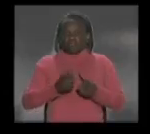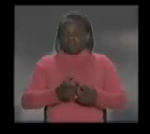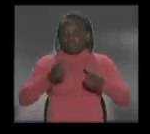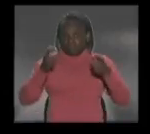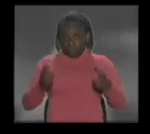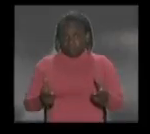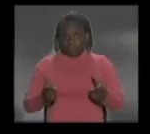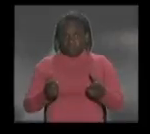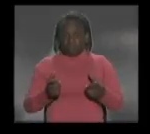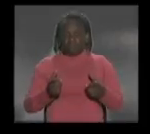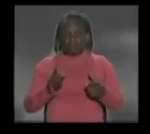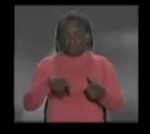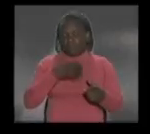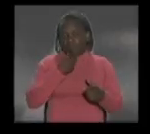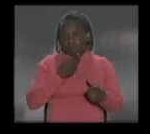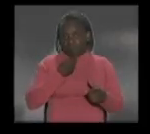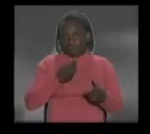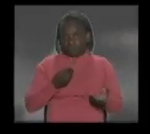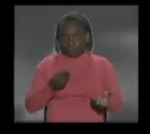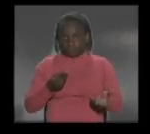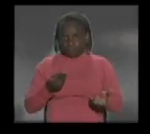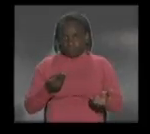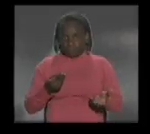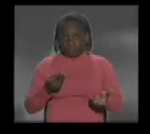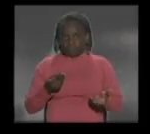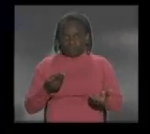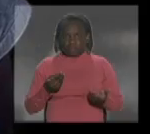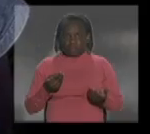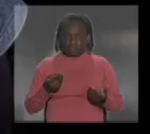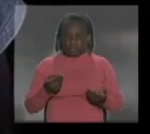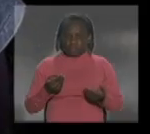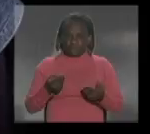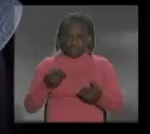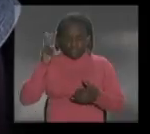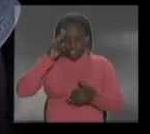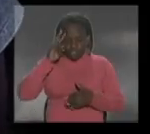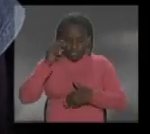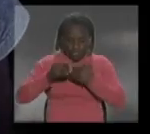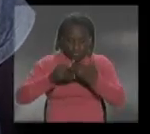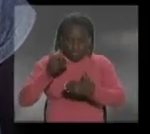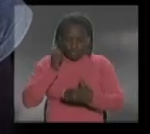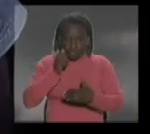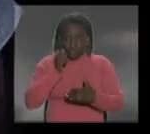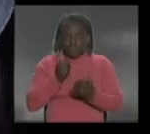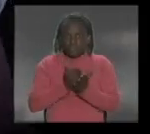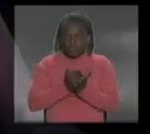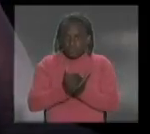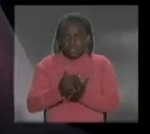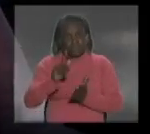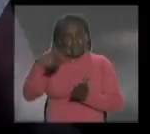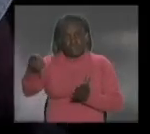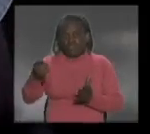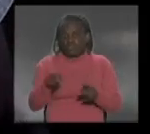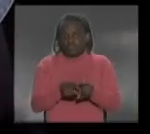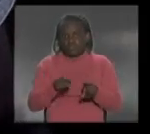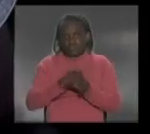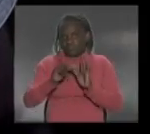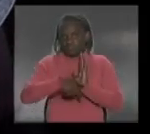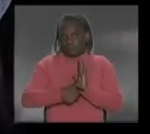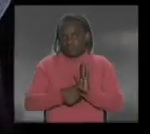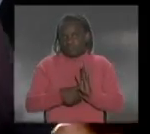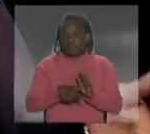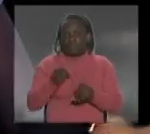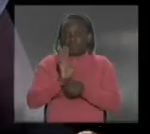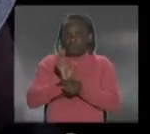majoritariamente, enfim, grande parte são homens. Né? A trajetória das mulheres também só vai começar posteriormente. Então, o cinema africano ele começa a